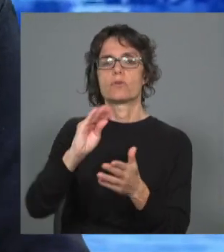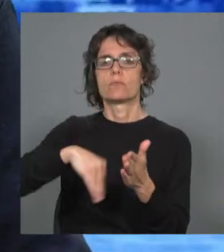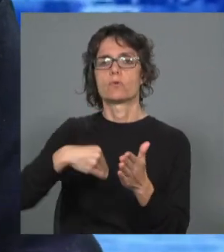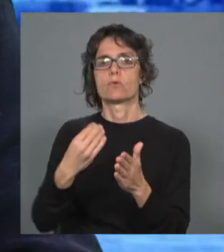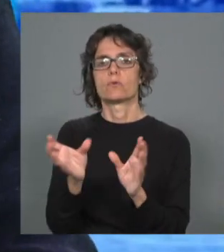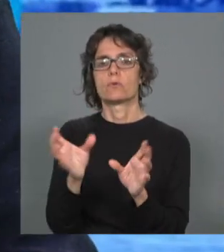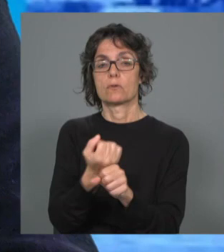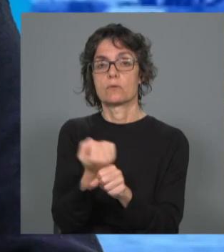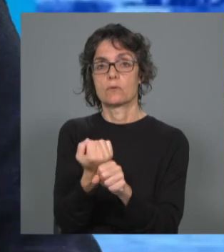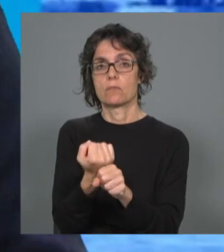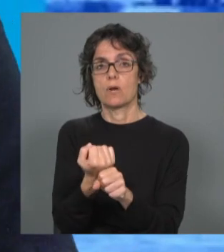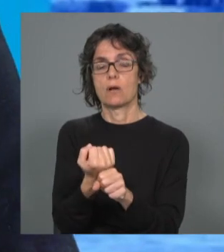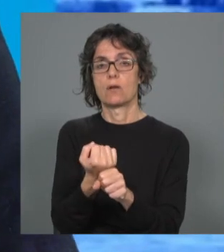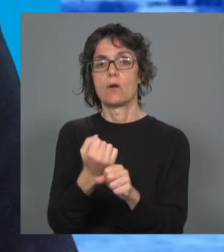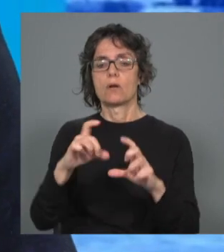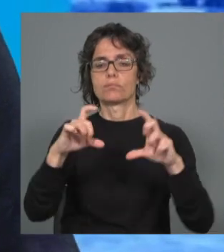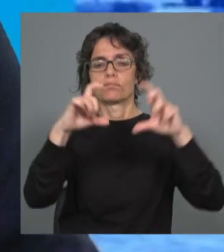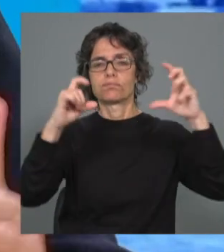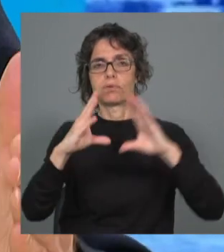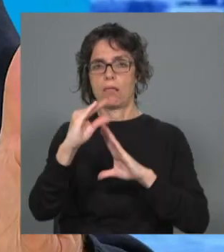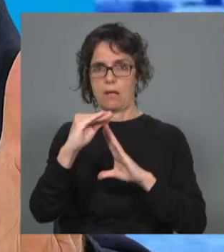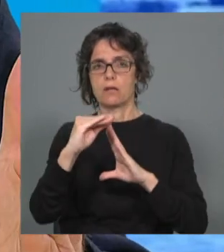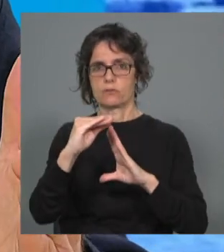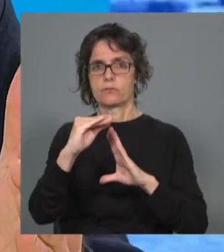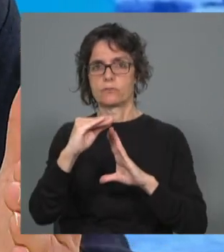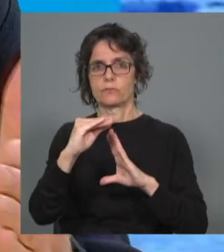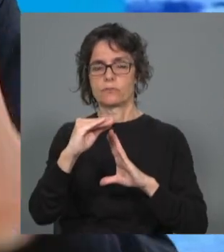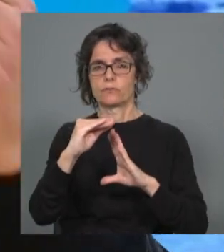grupos de tabela salarial,